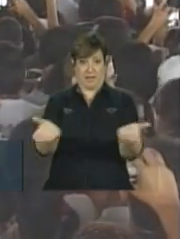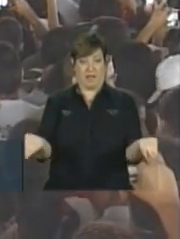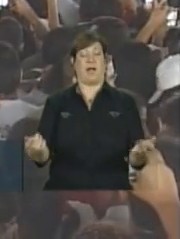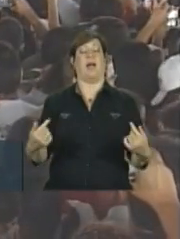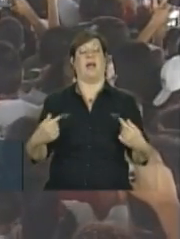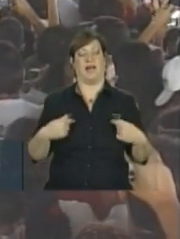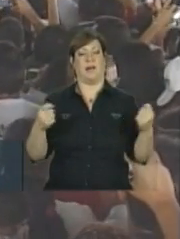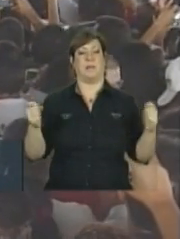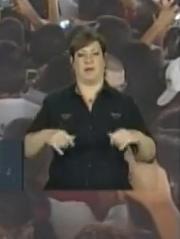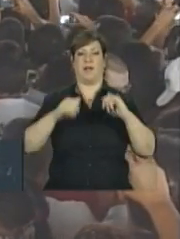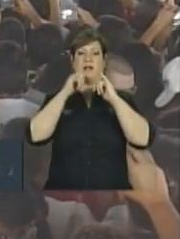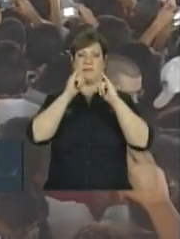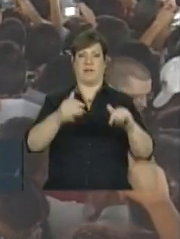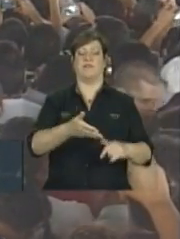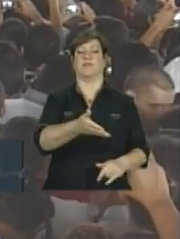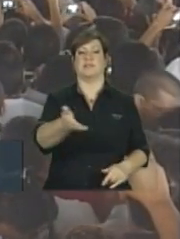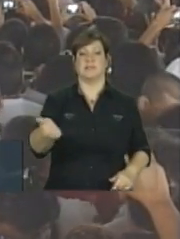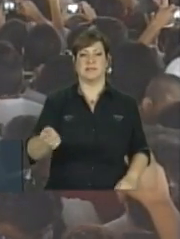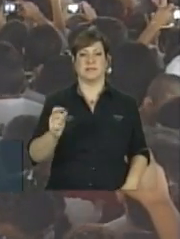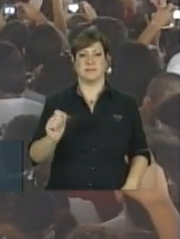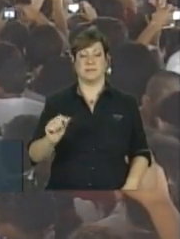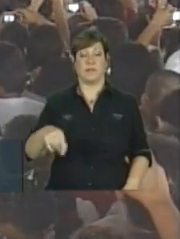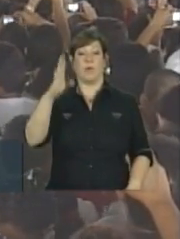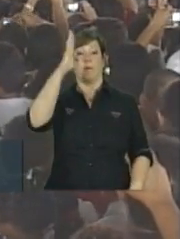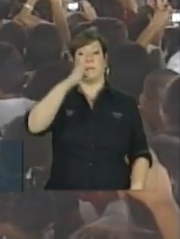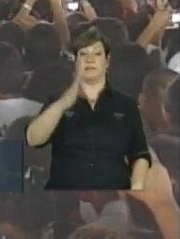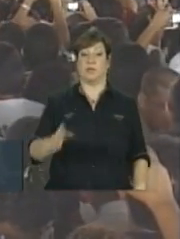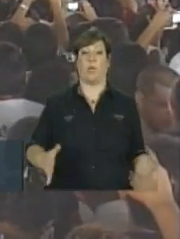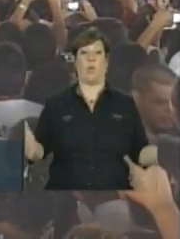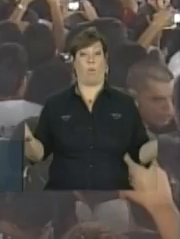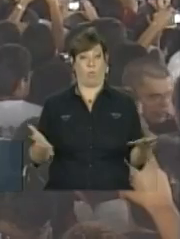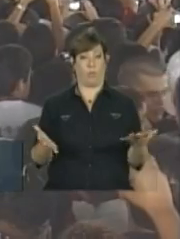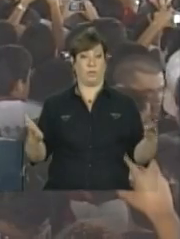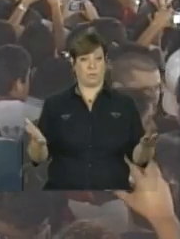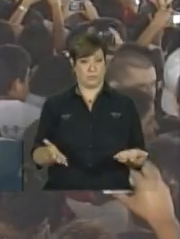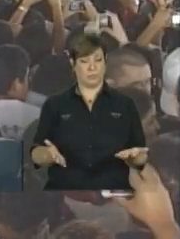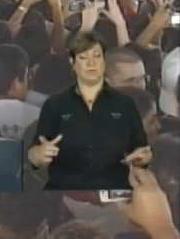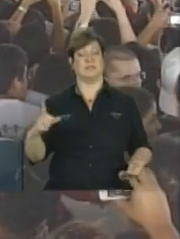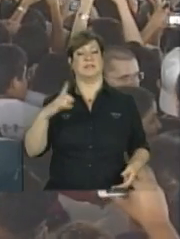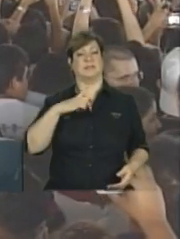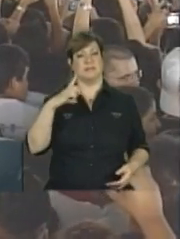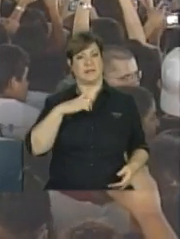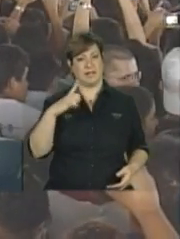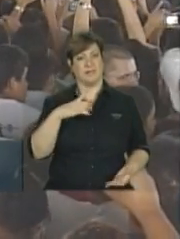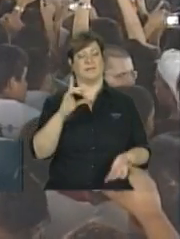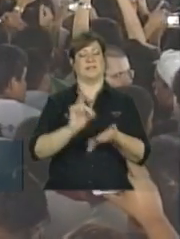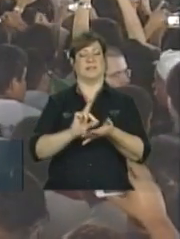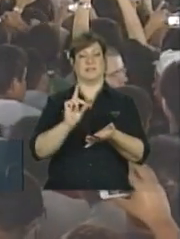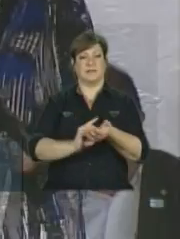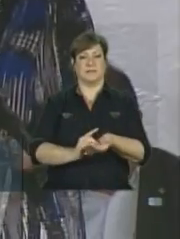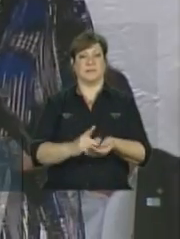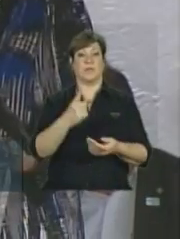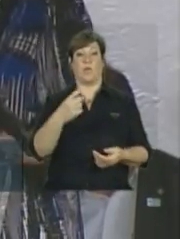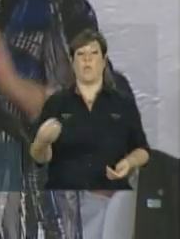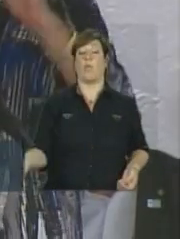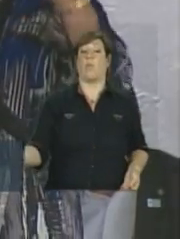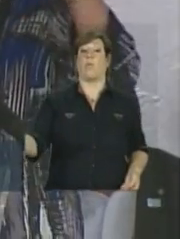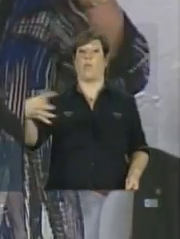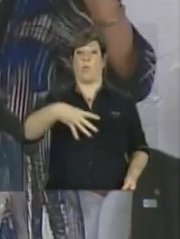eu posso dizer para vocês que o Brasil hoje tem, de fato, uma